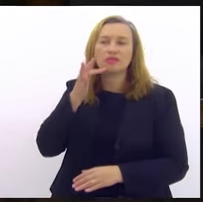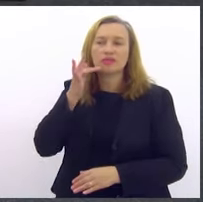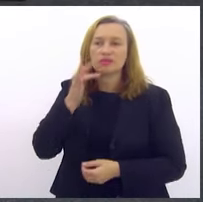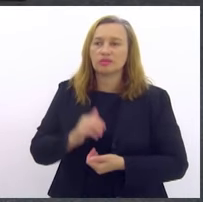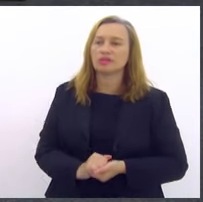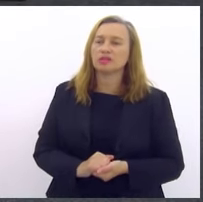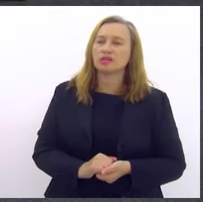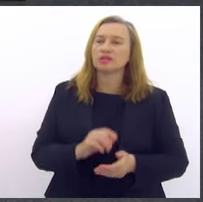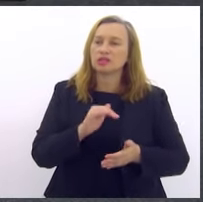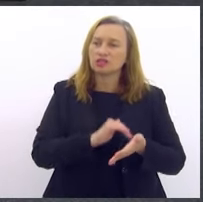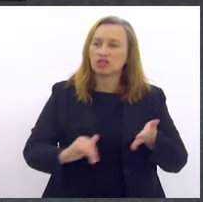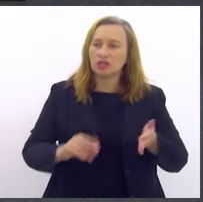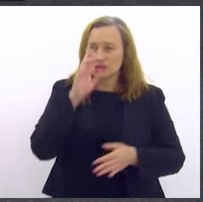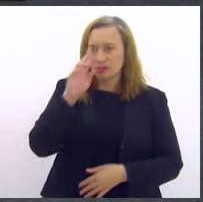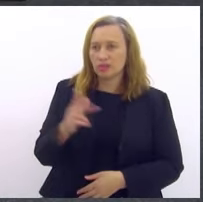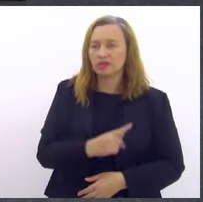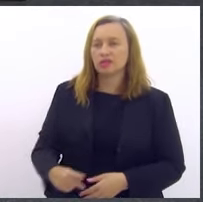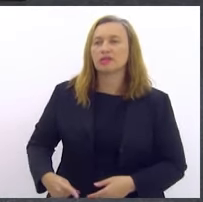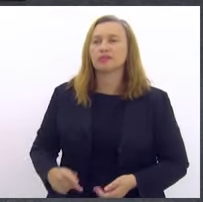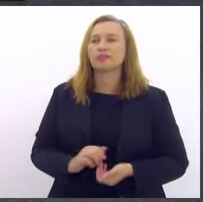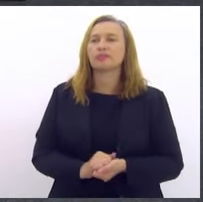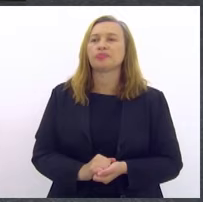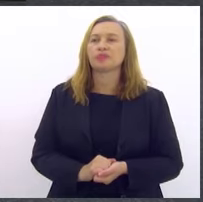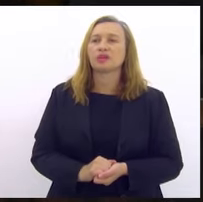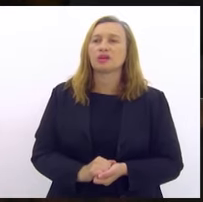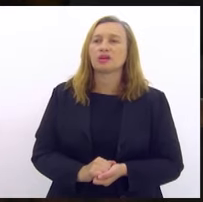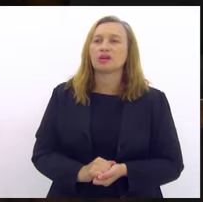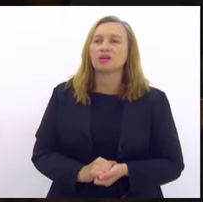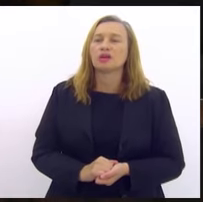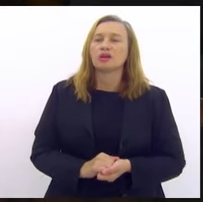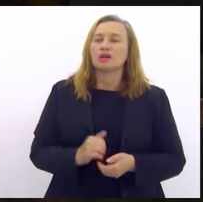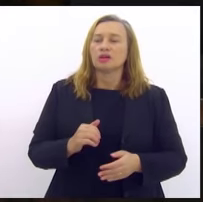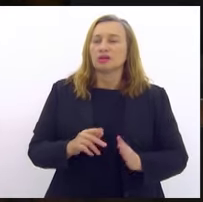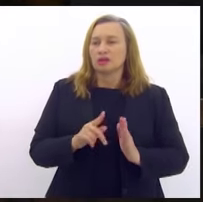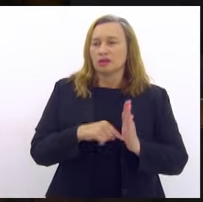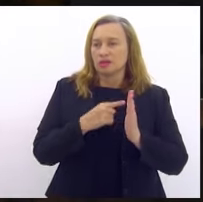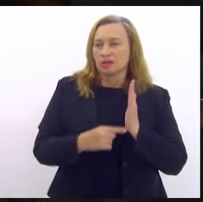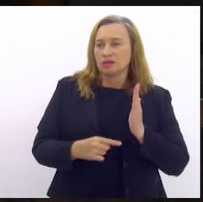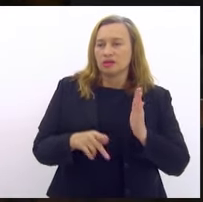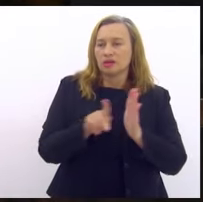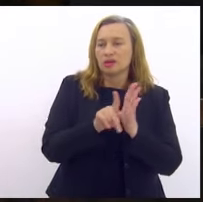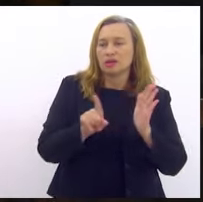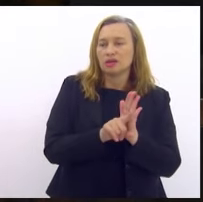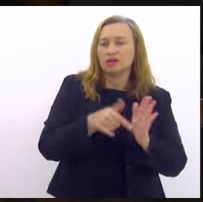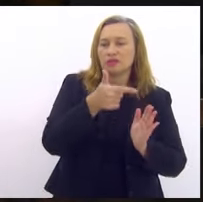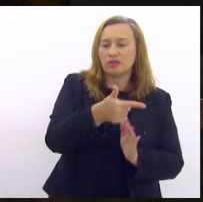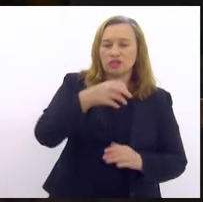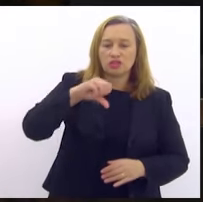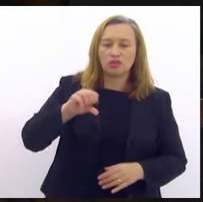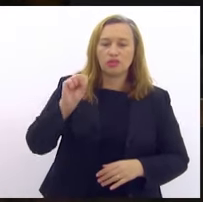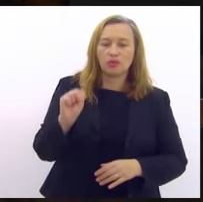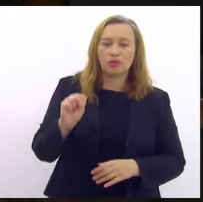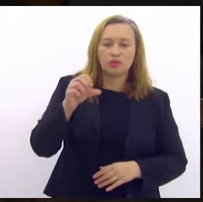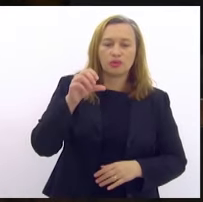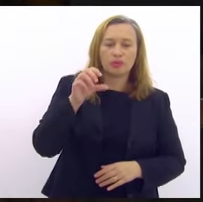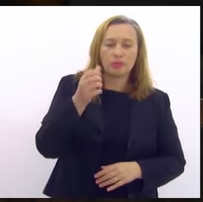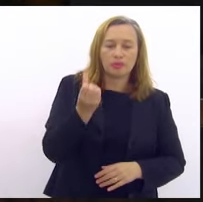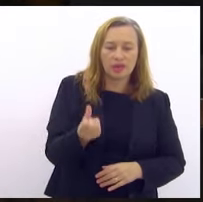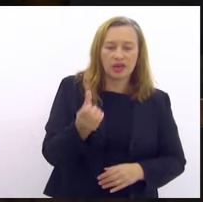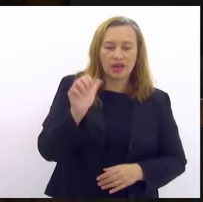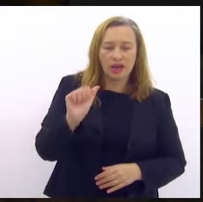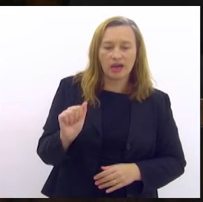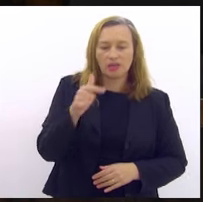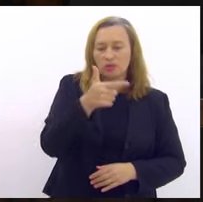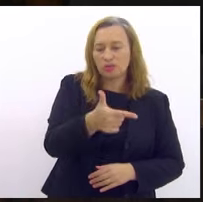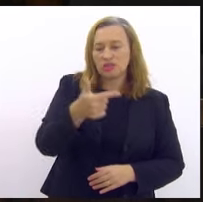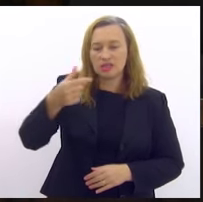Neto. Pela derrubada, presidente. Veto total aposto ao projeto de lei número 2986-A de 2017, de autoria da